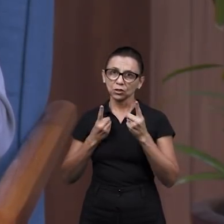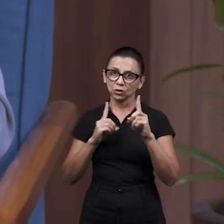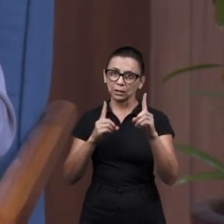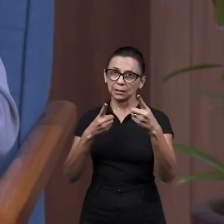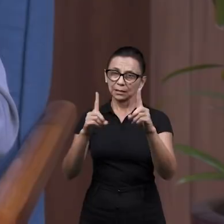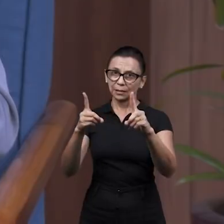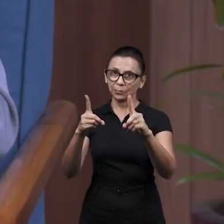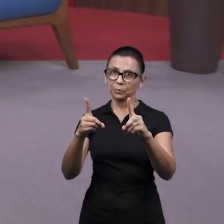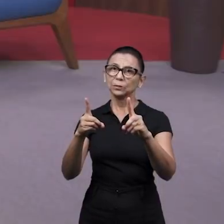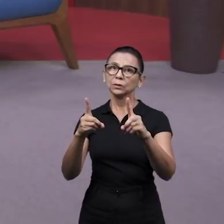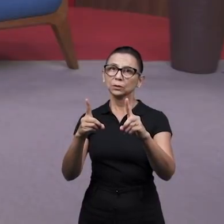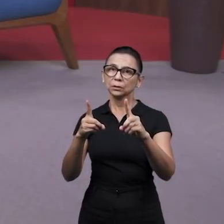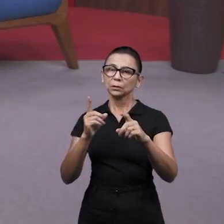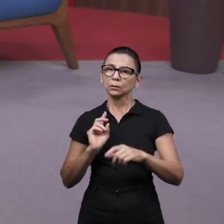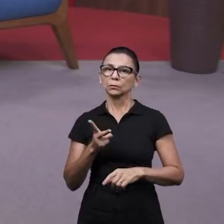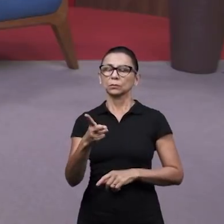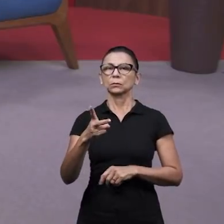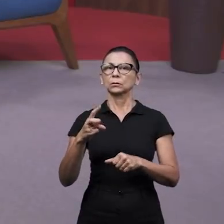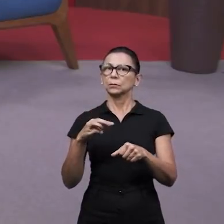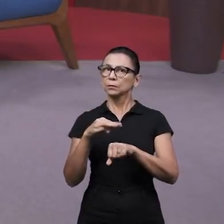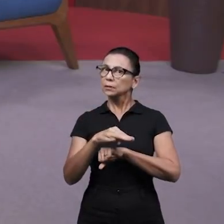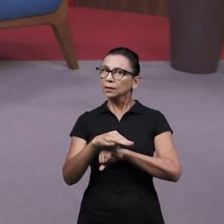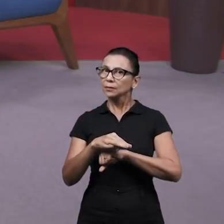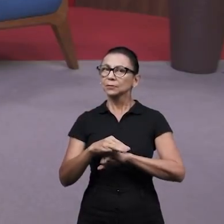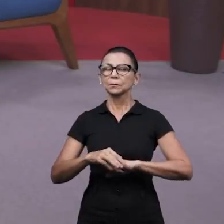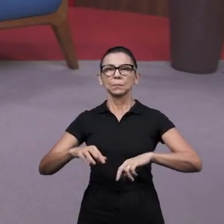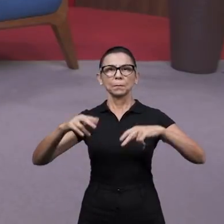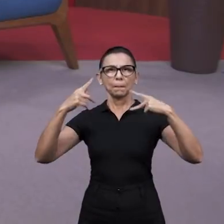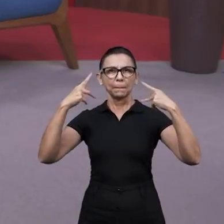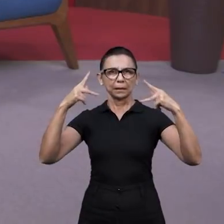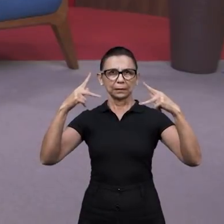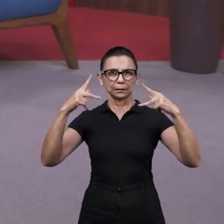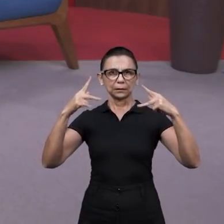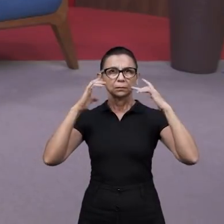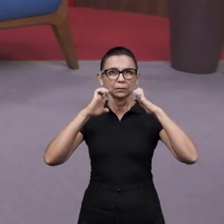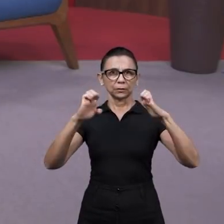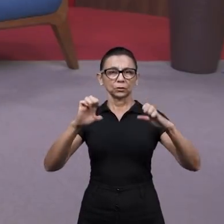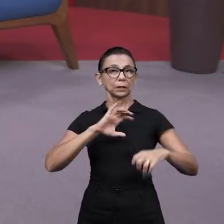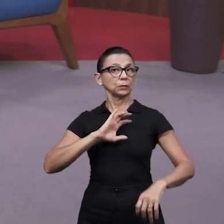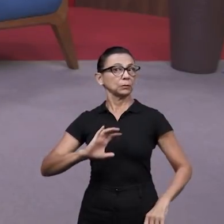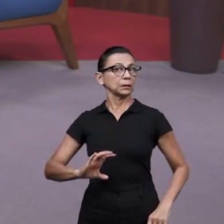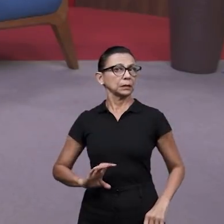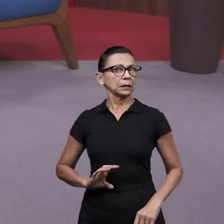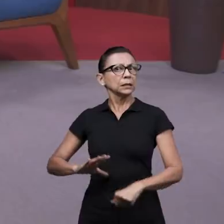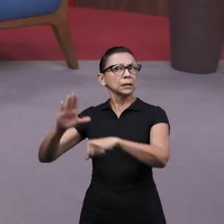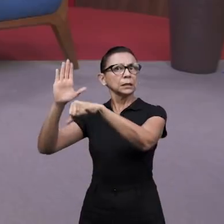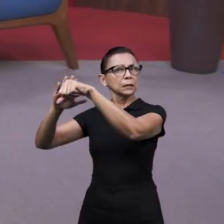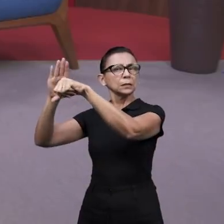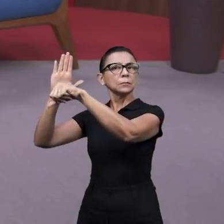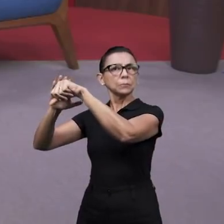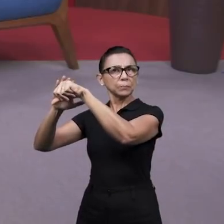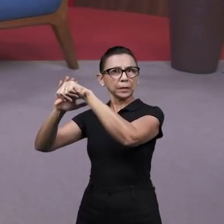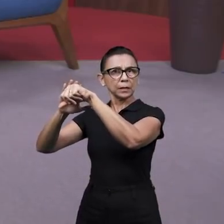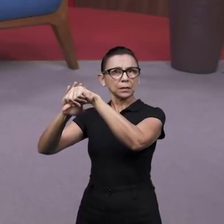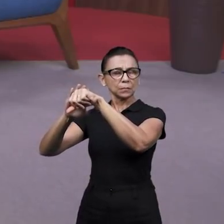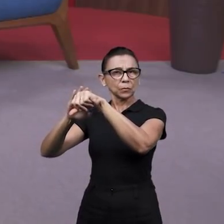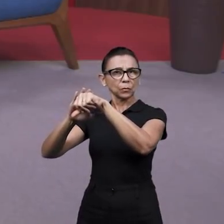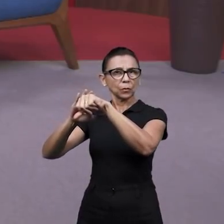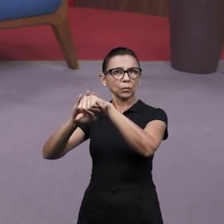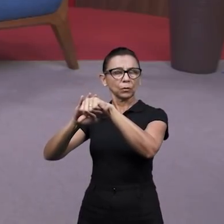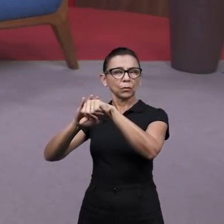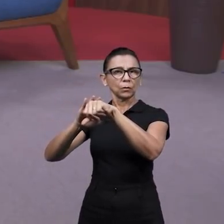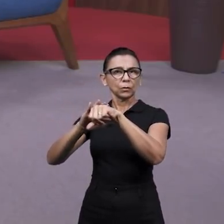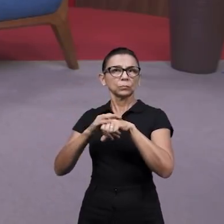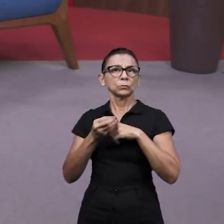maravilhoso ministério. A pregação do Evangelho de Cristo nos foi confiada por Ele mesmo, e o critério para